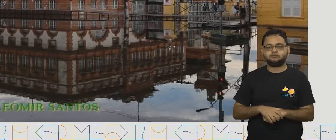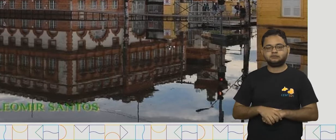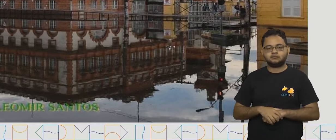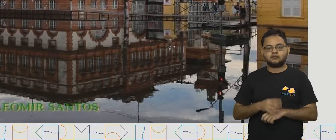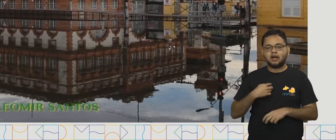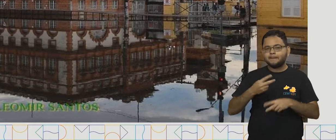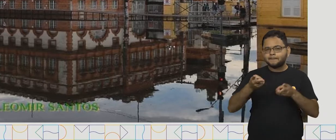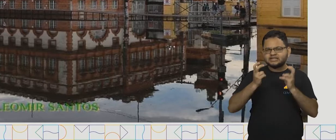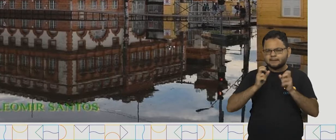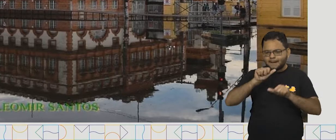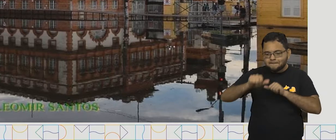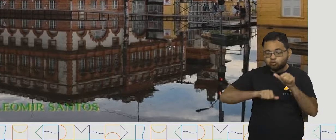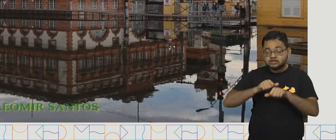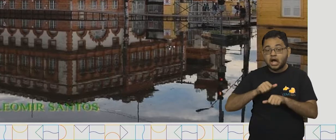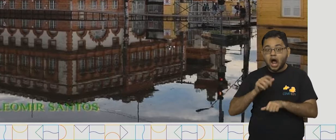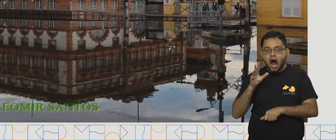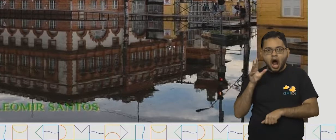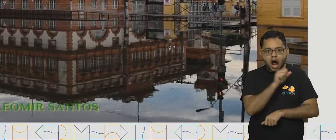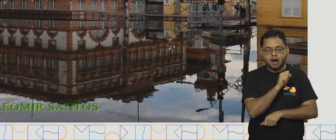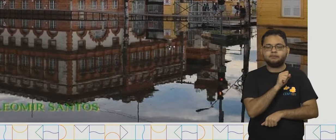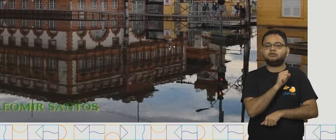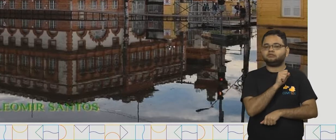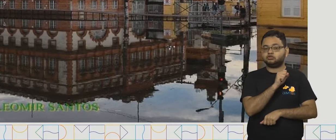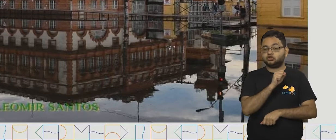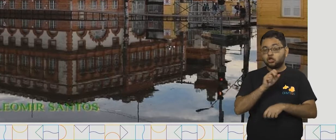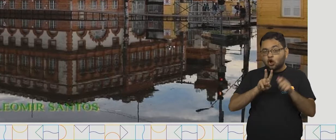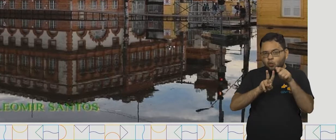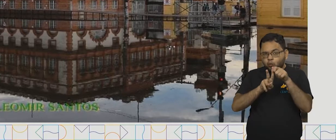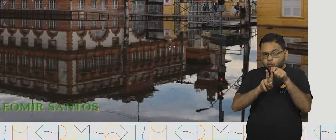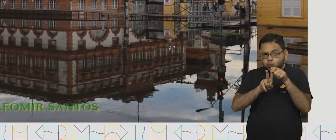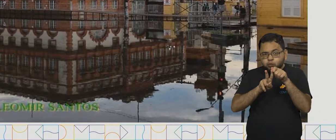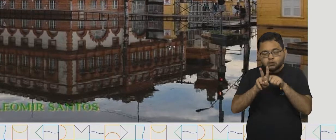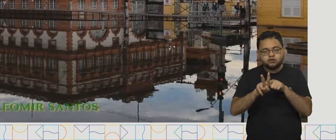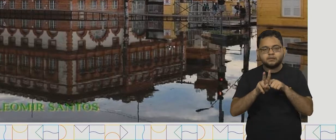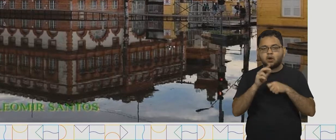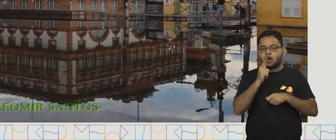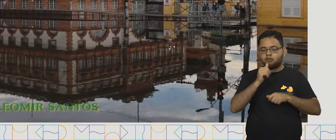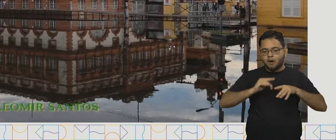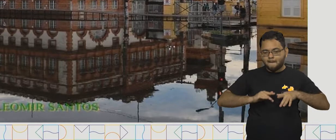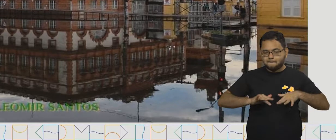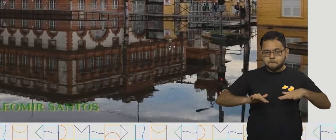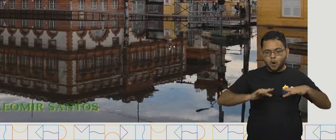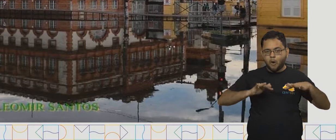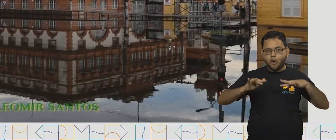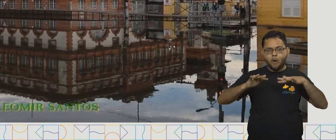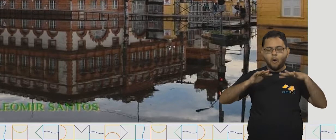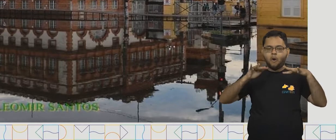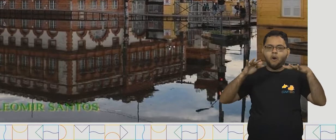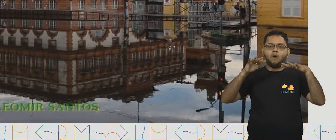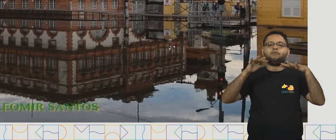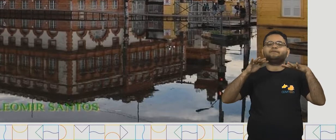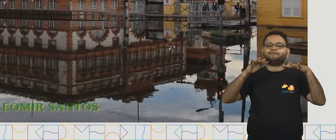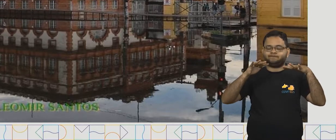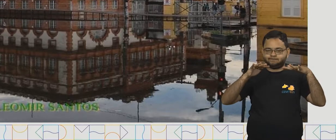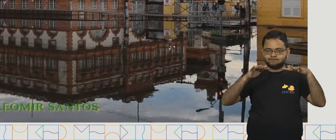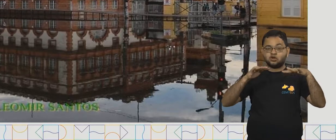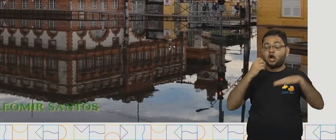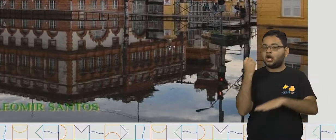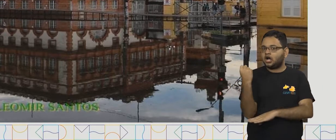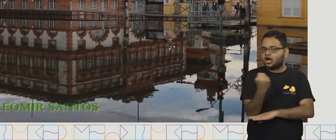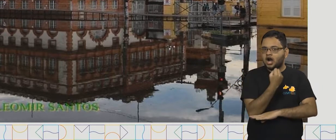como foi uma mudança rápida. Em menos de 2 meses, a enchente atingiu o patamar de